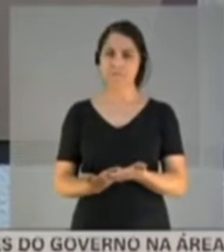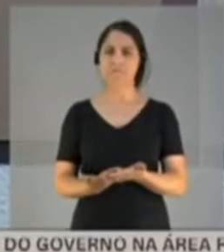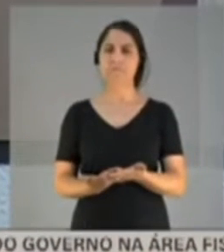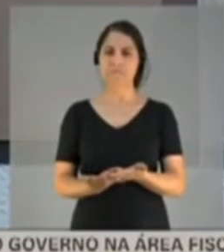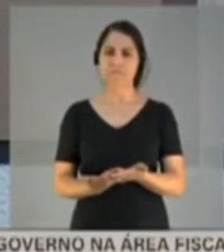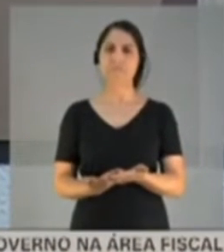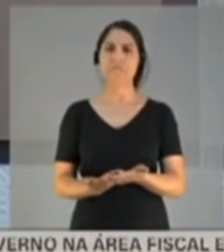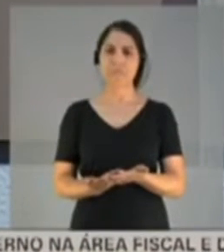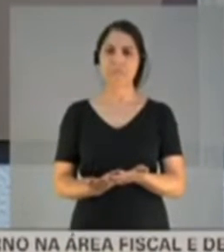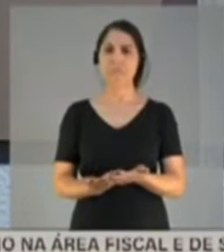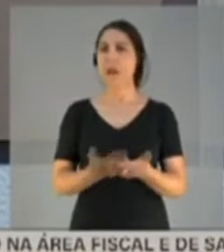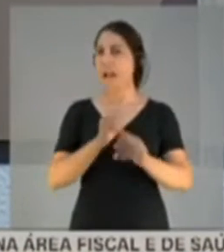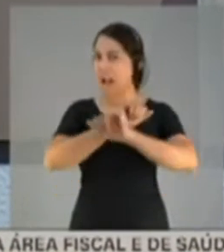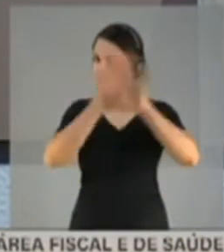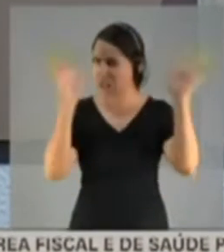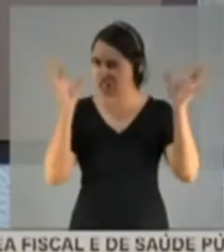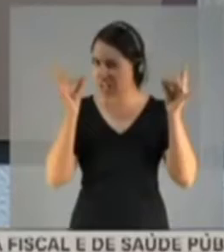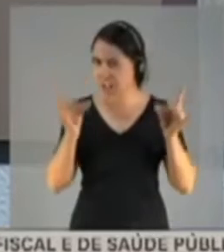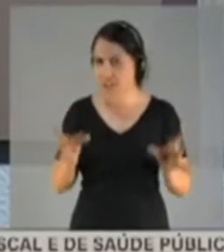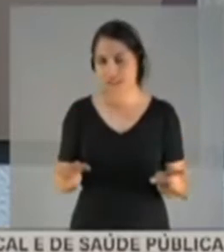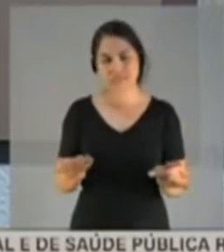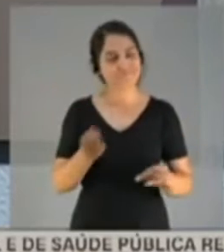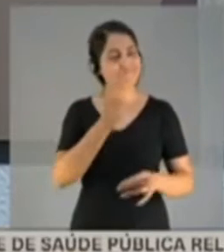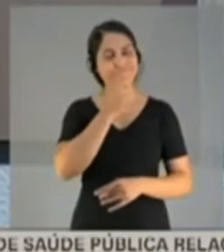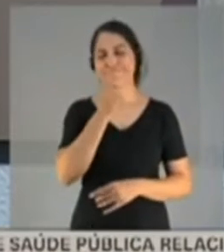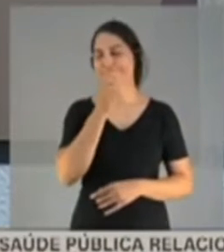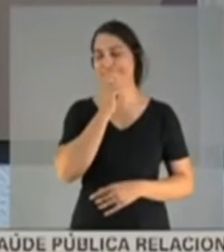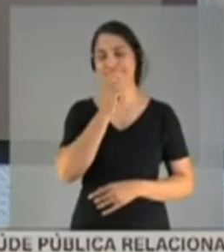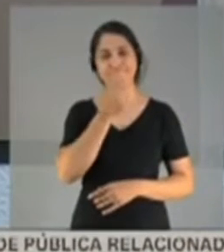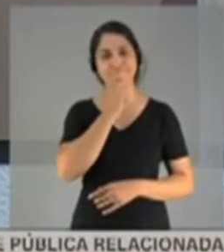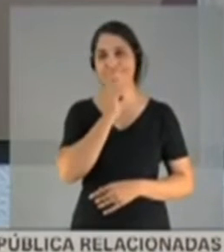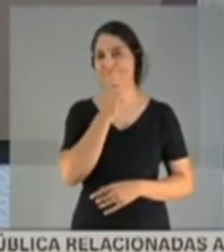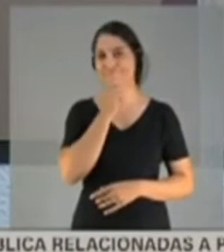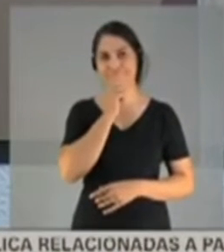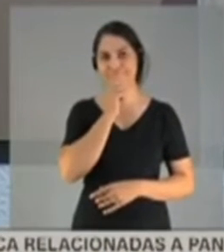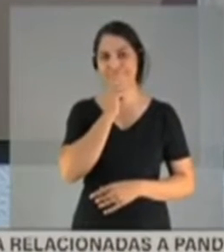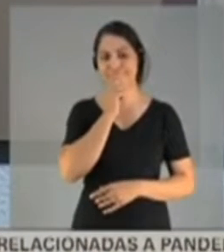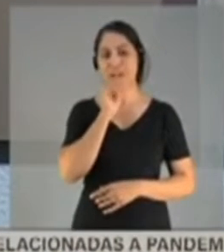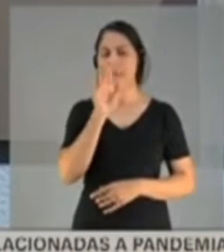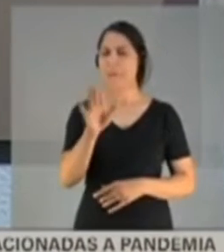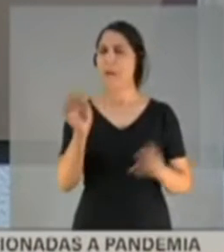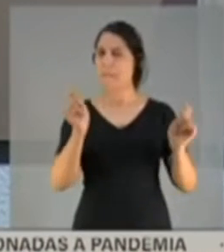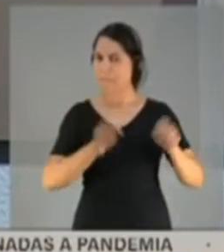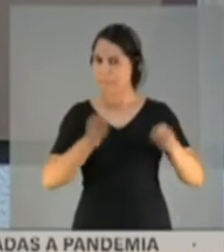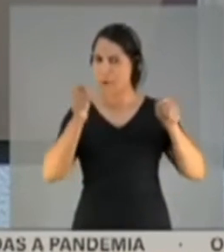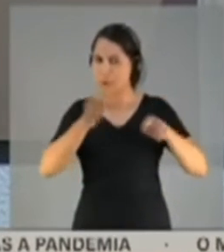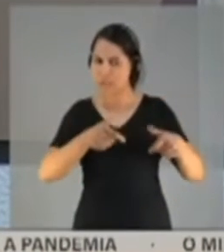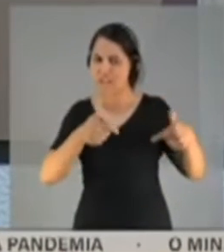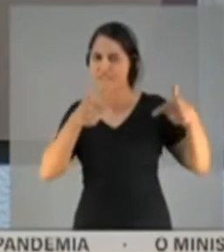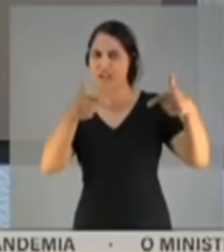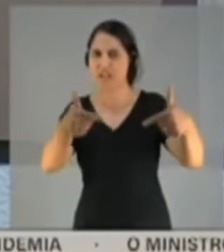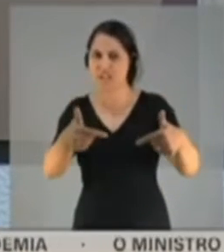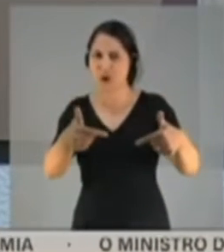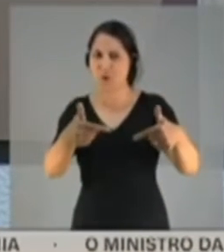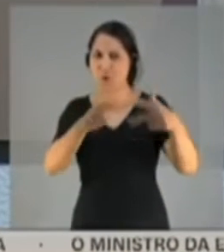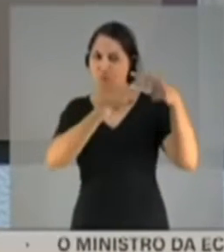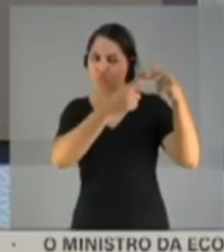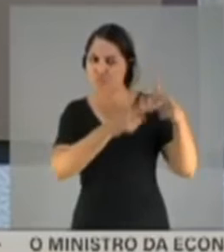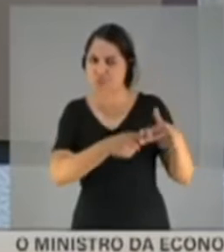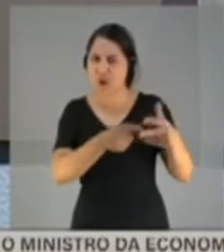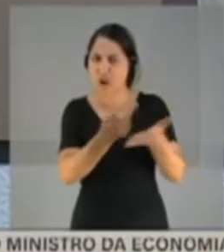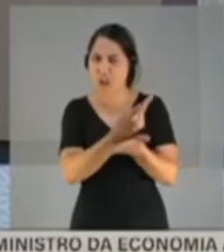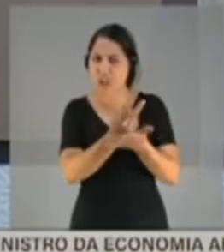porque ainda não está esclarecido quais foram as ações tomadas, deveria tomar todas as ações possíveis para coibir qualquer irregularidade. Não sou